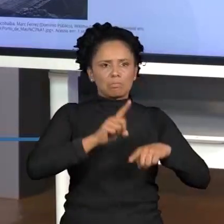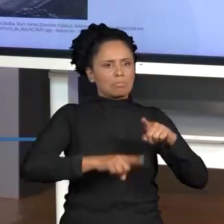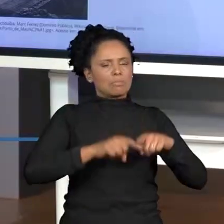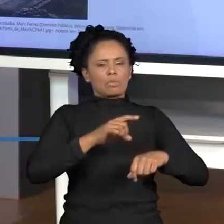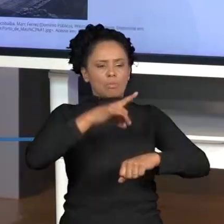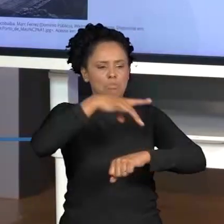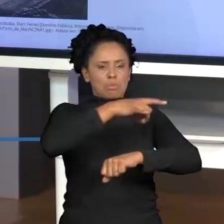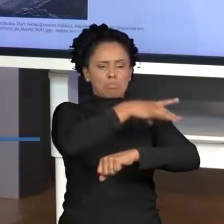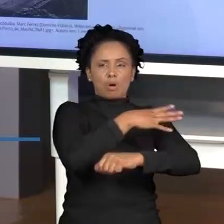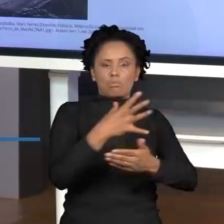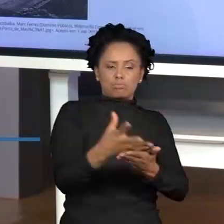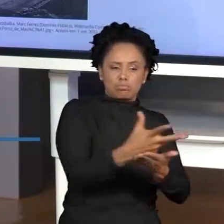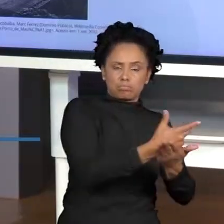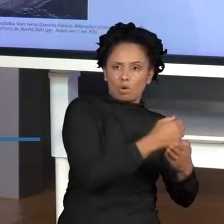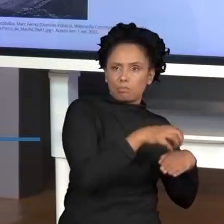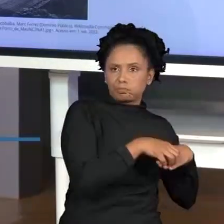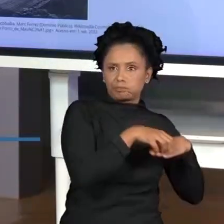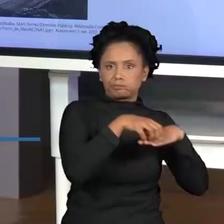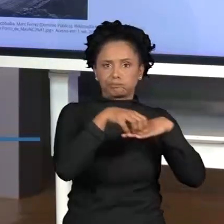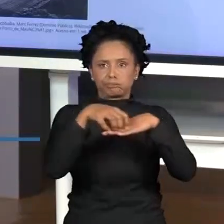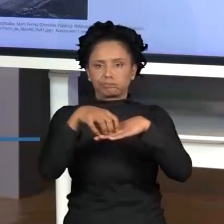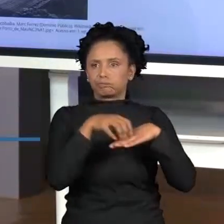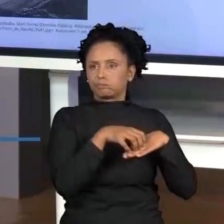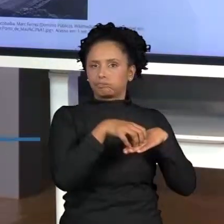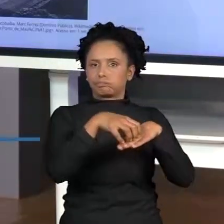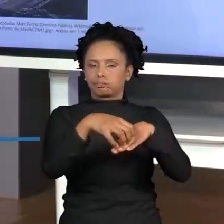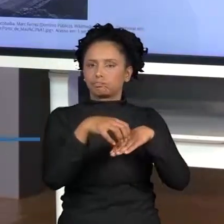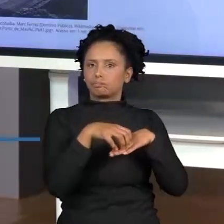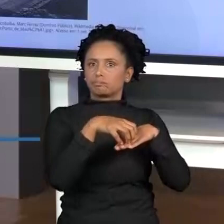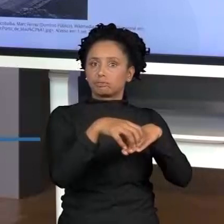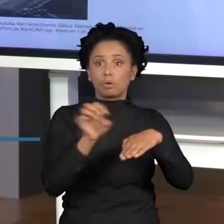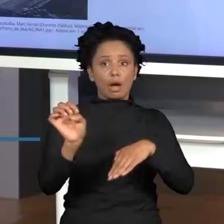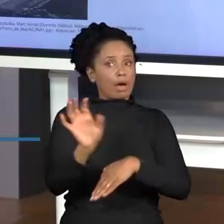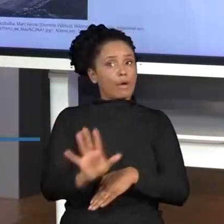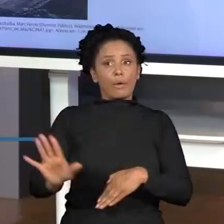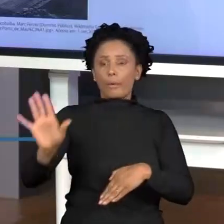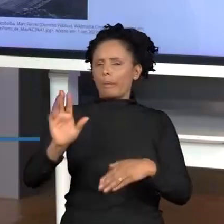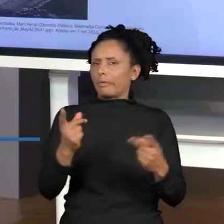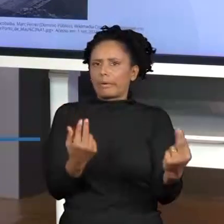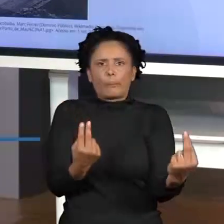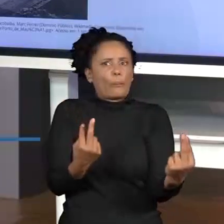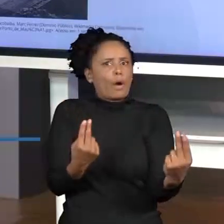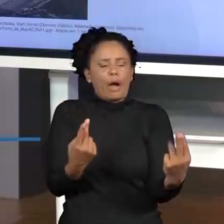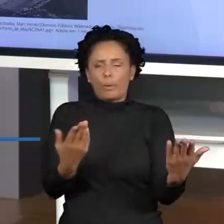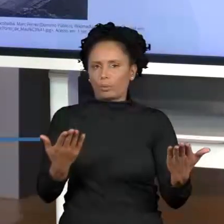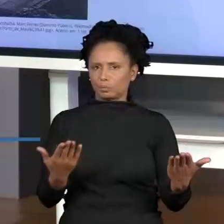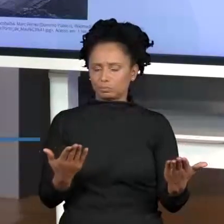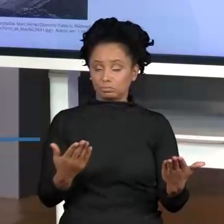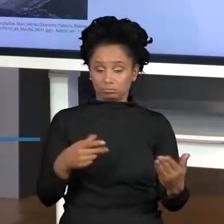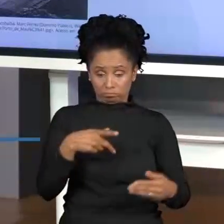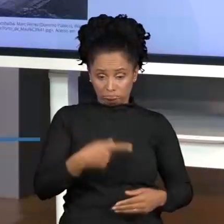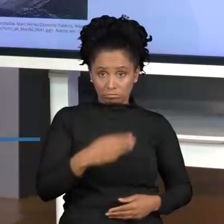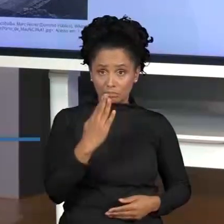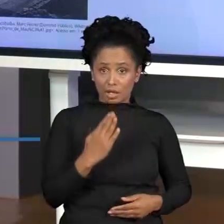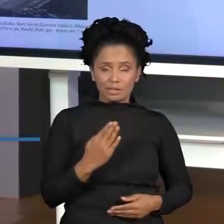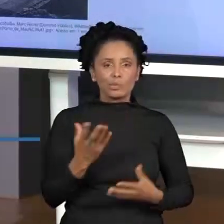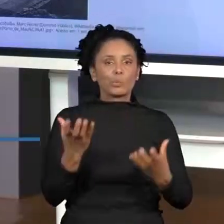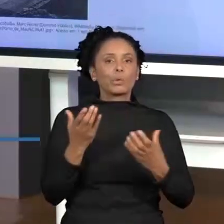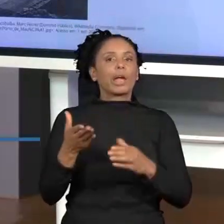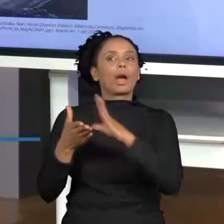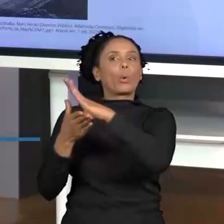ferrovias. Então, o Brasil também quis acompanhar aí uma tendência já da Europa. Muito bem,